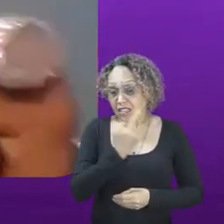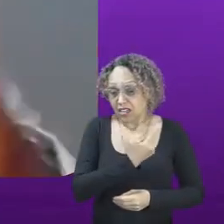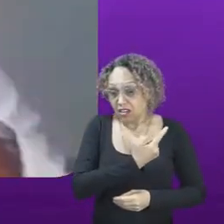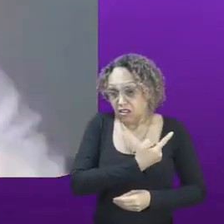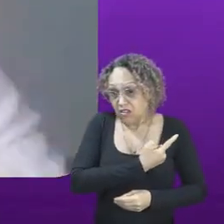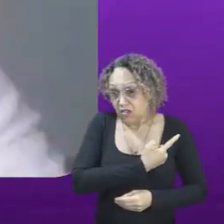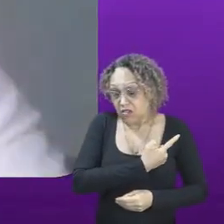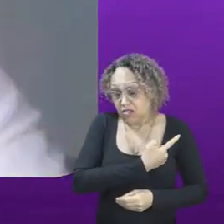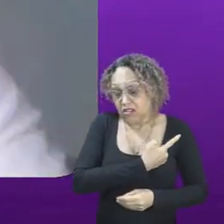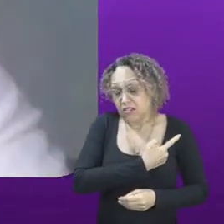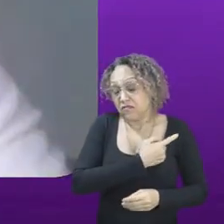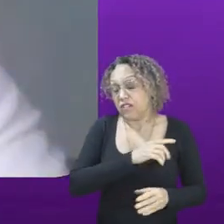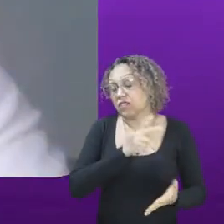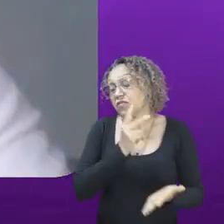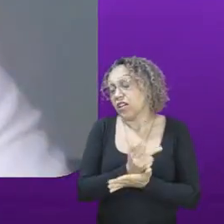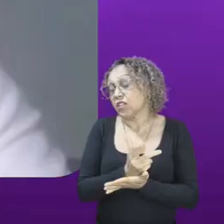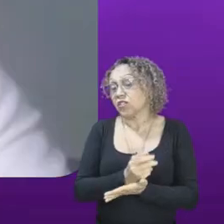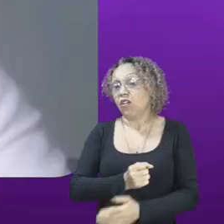ainda hoje, né?